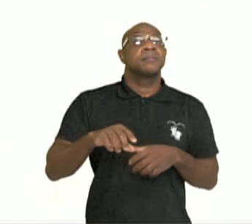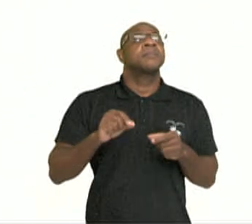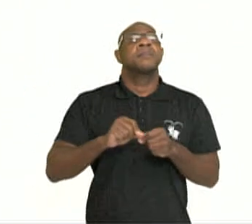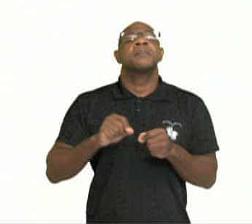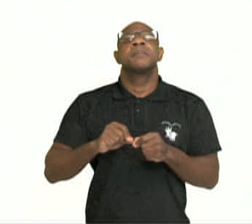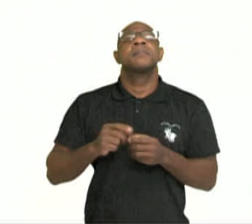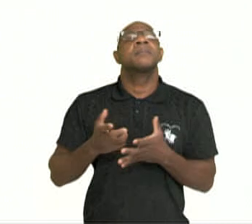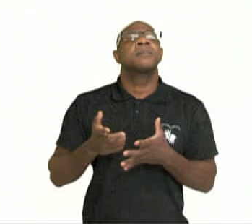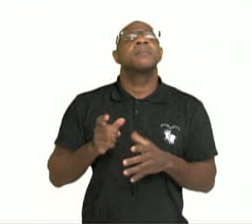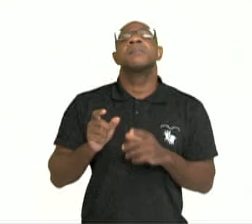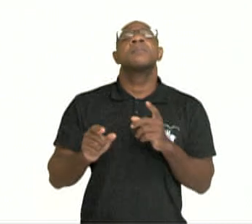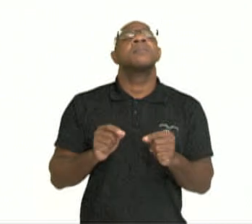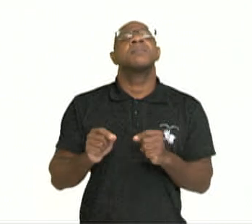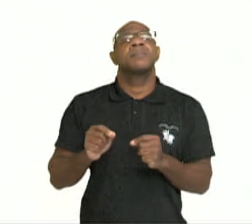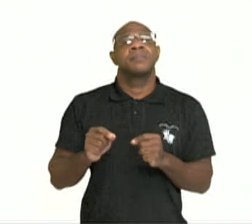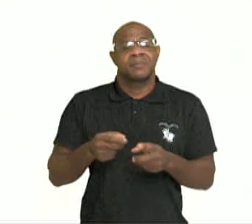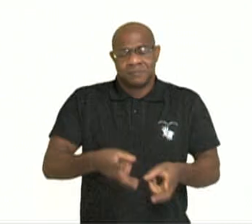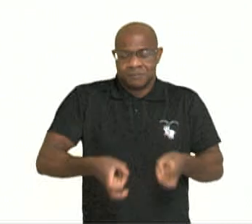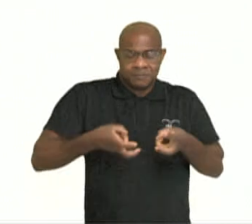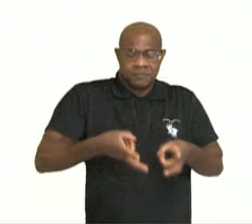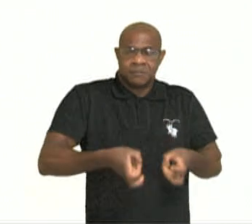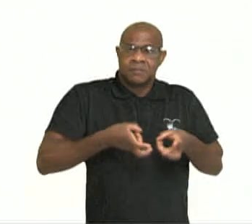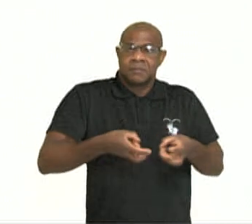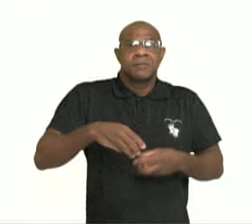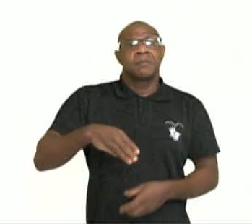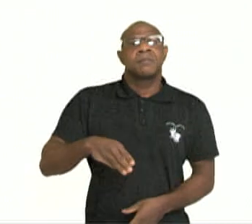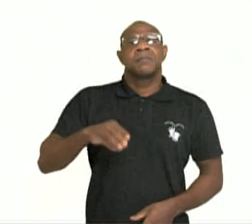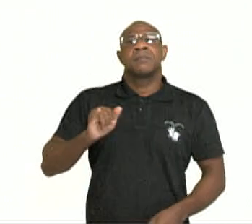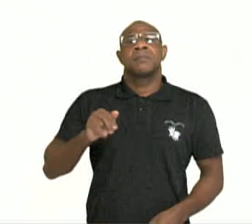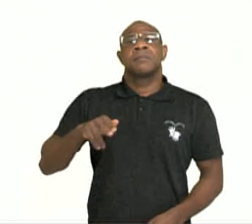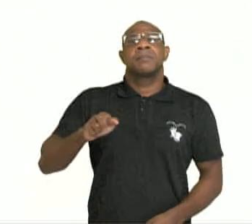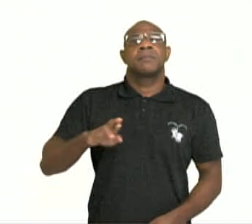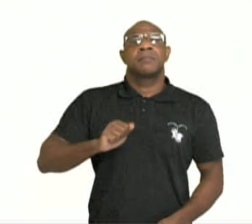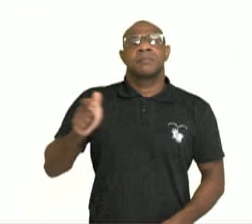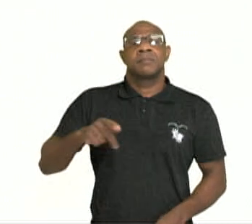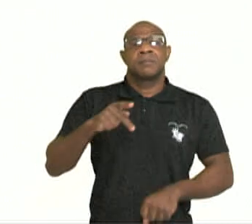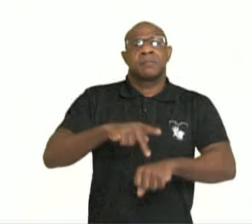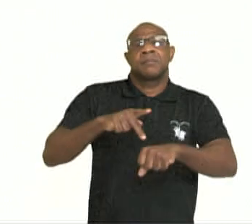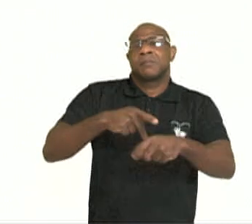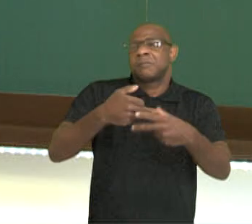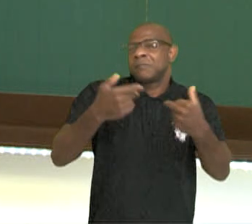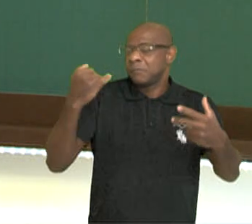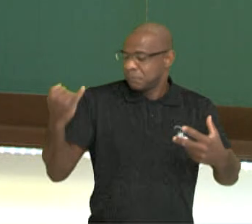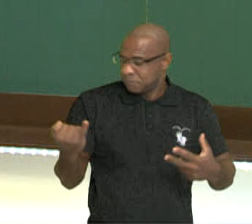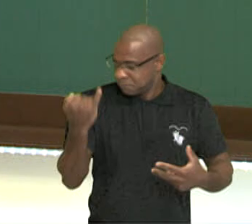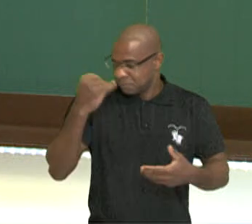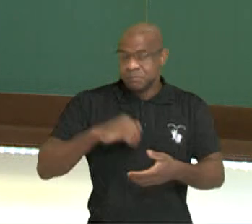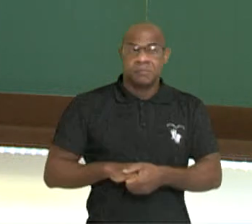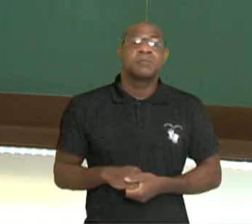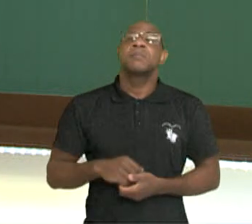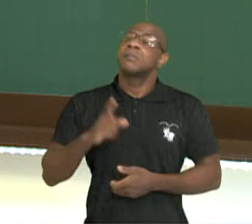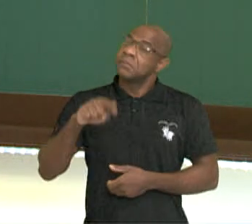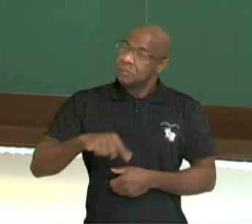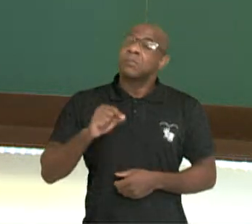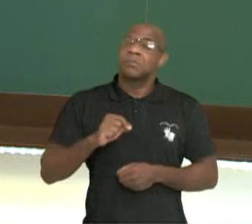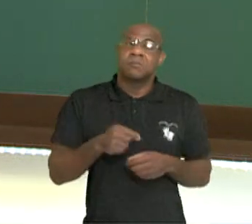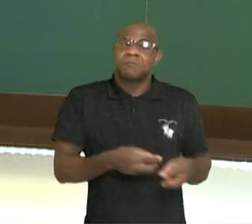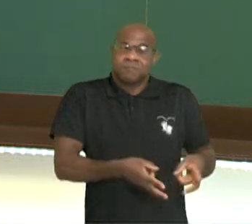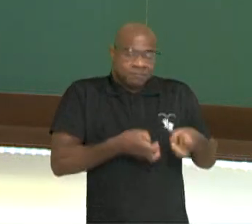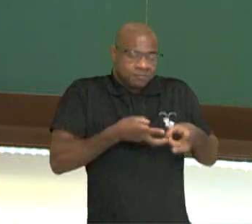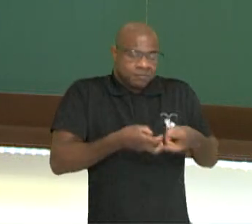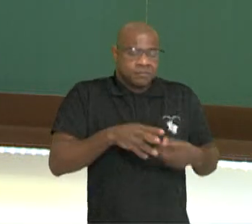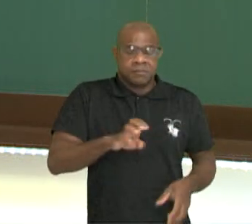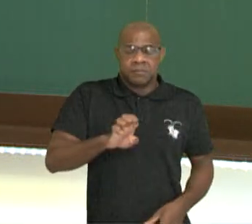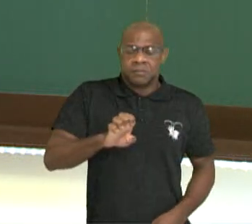mineral de interesse. Então, é um tipo de extrativismo. Estou tirando algo